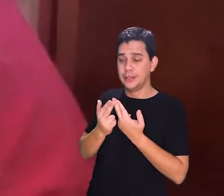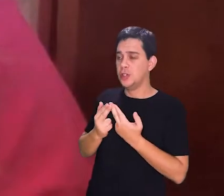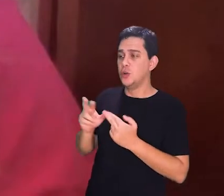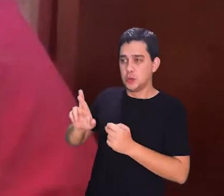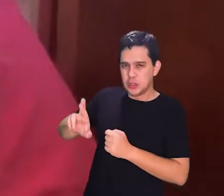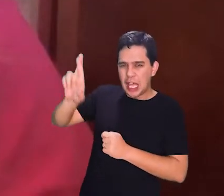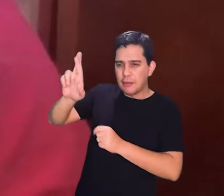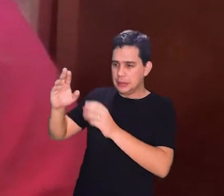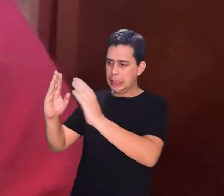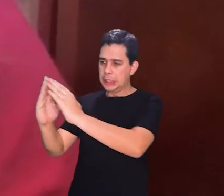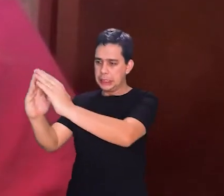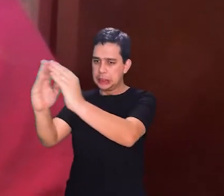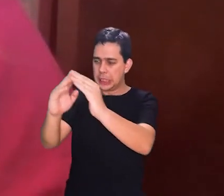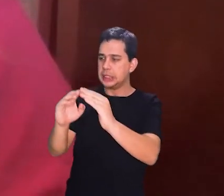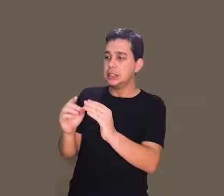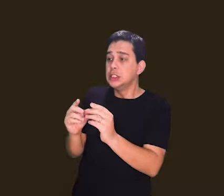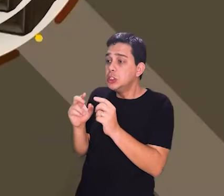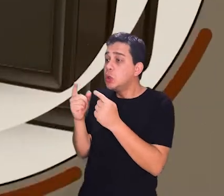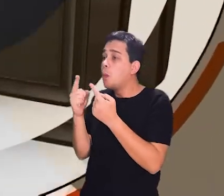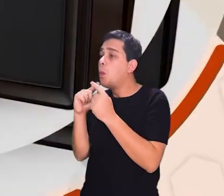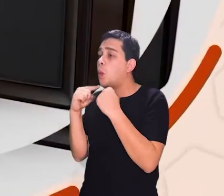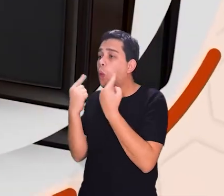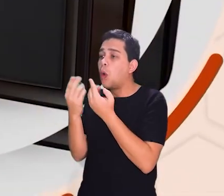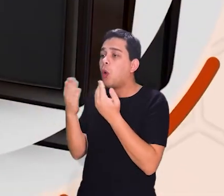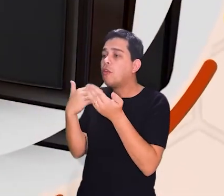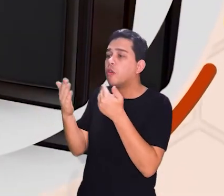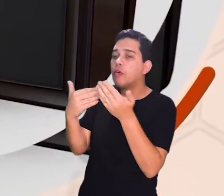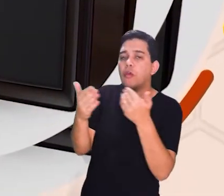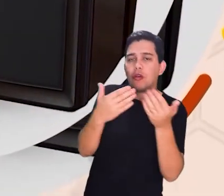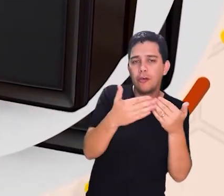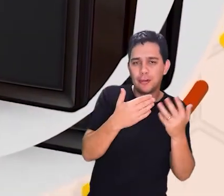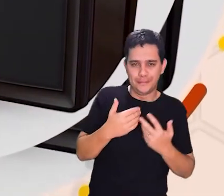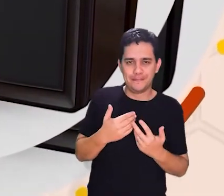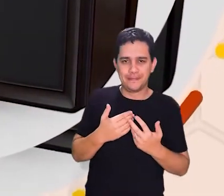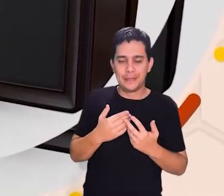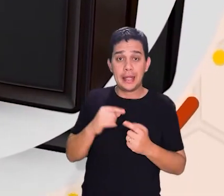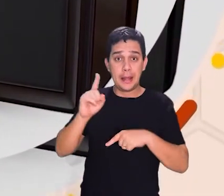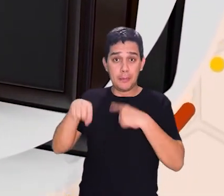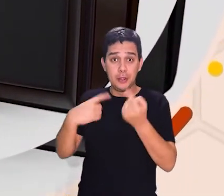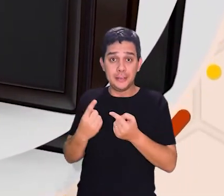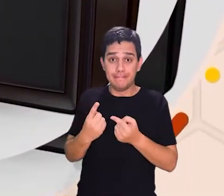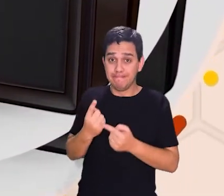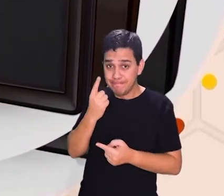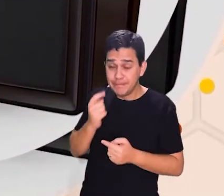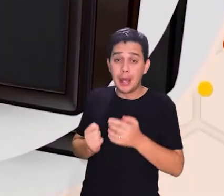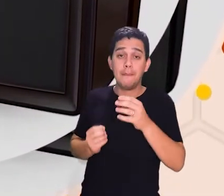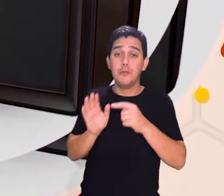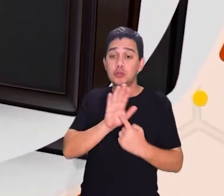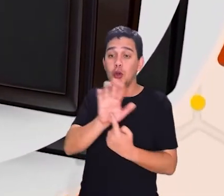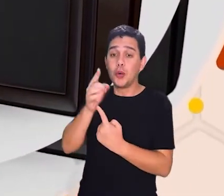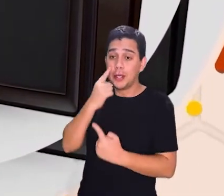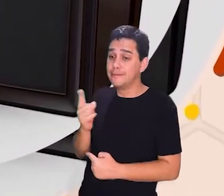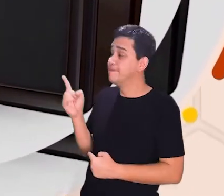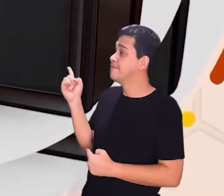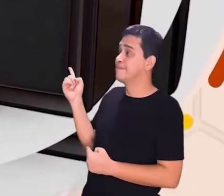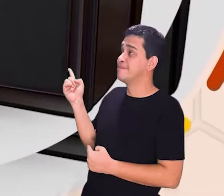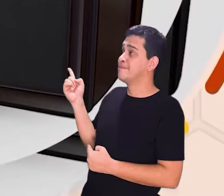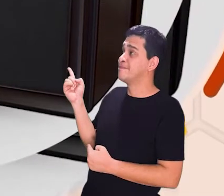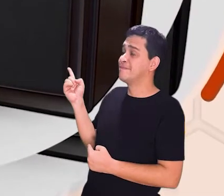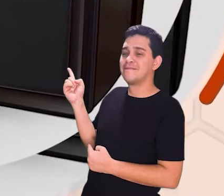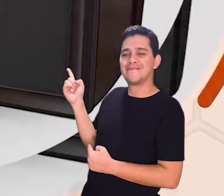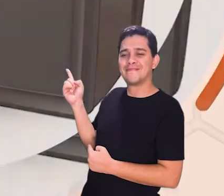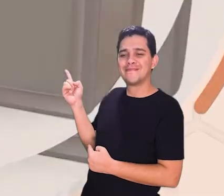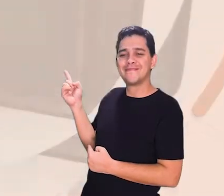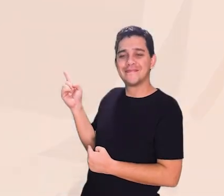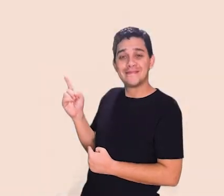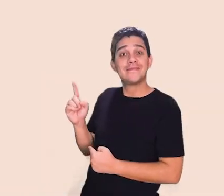O escaneamento ele é feito com a utilização de um scanner, é um equipamento que foi adquirido pelo Ministério Público do Estado do Rio de Janeiro, é um scanner a laser, que ele é capaz